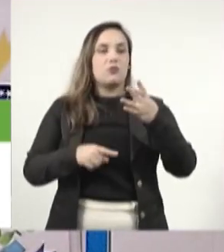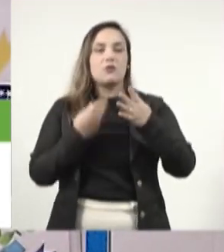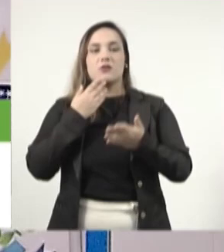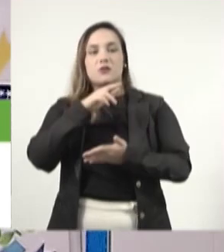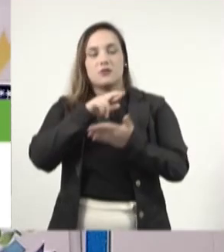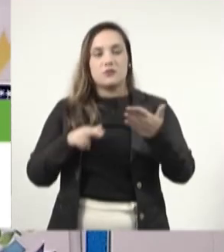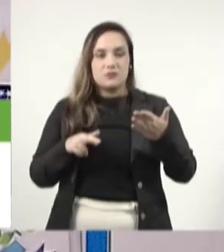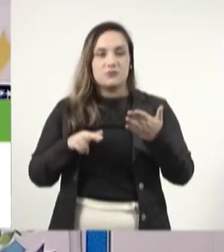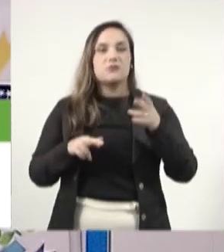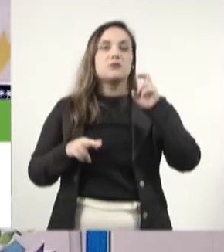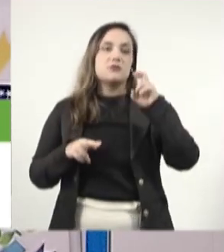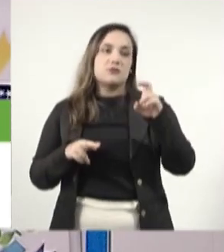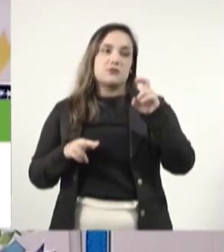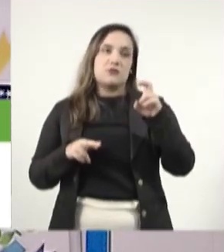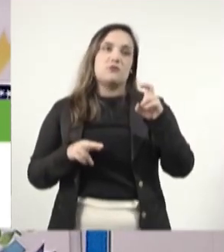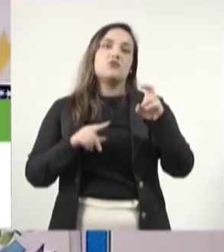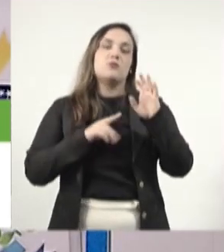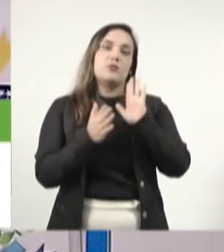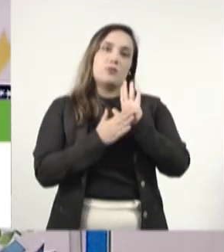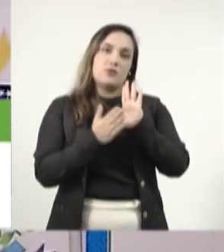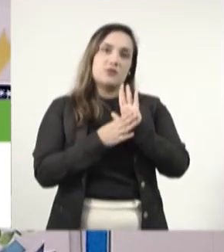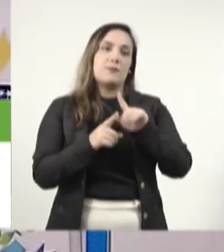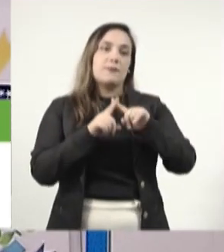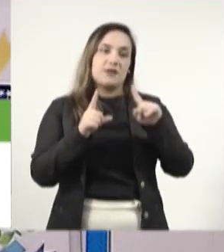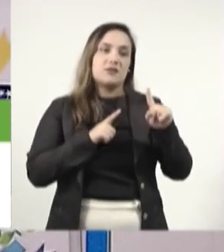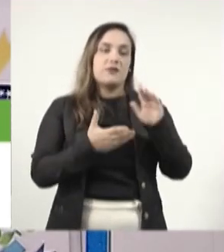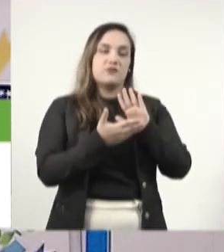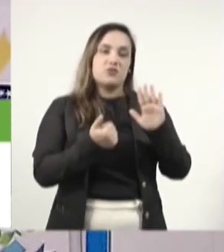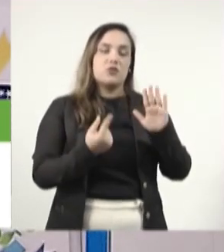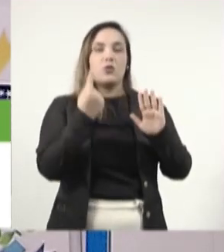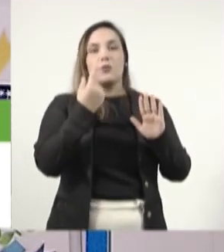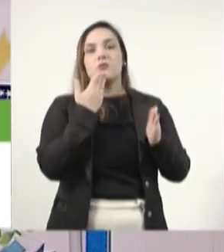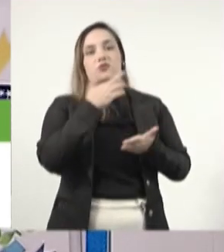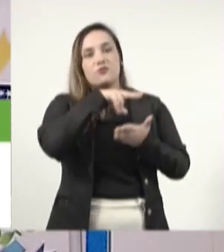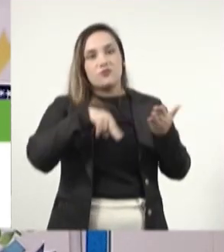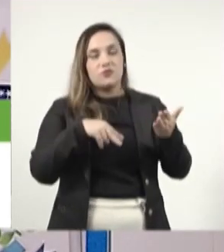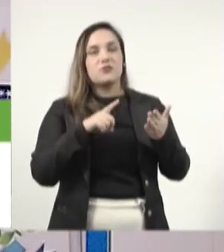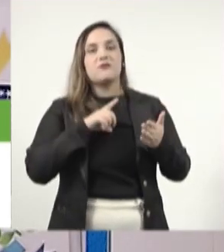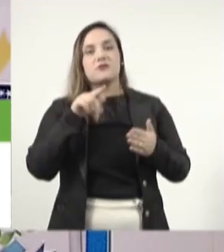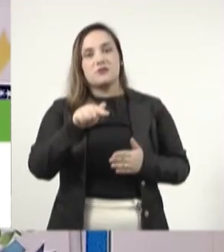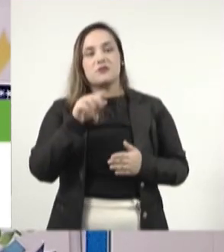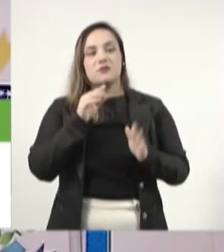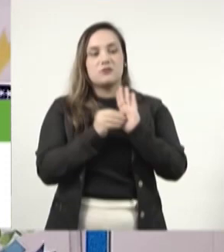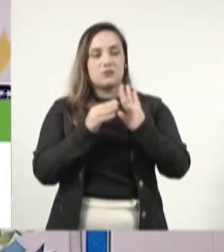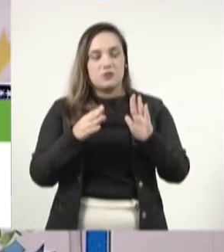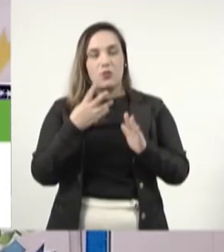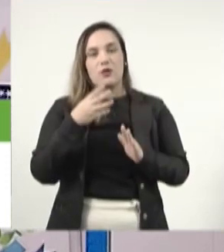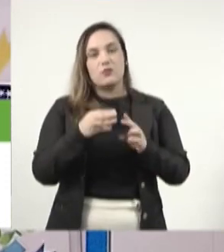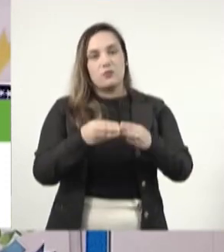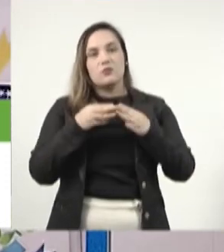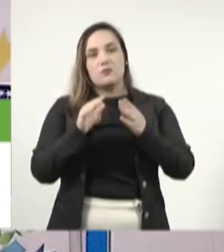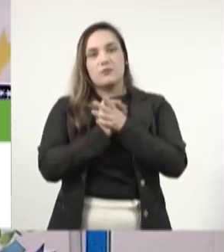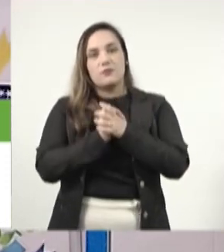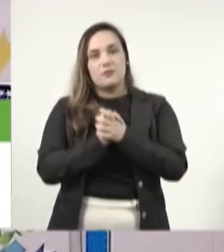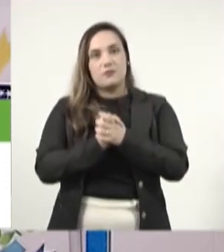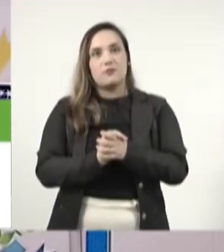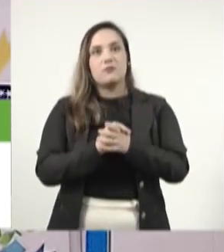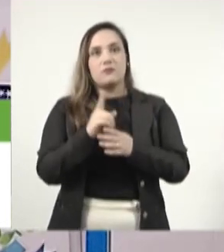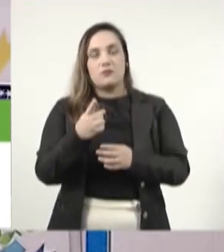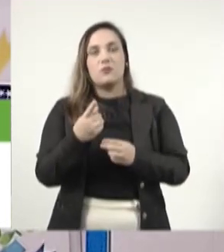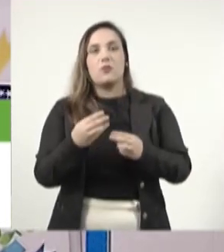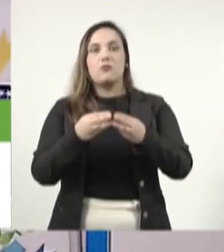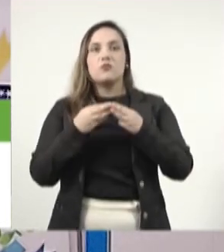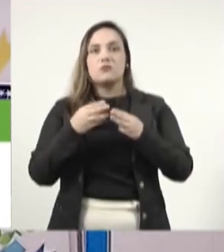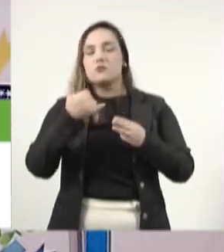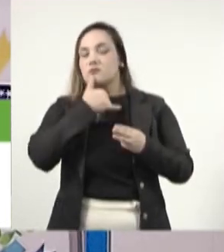requerimentos, inicialmente 5 estavam pautados, mas um foi retirado por pedido de vista, 7 indicações, 4 moções de congratulação e uma moção